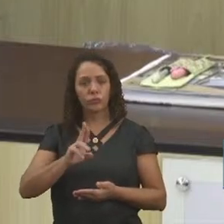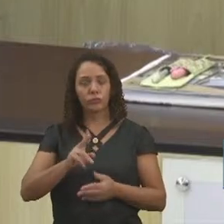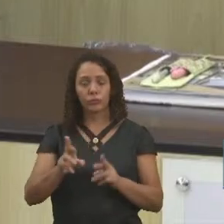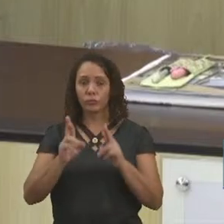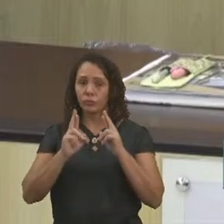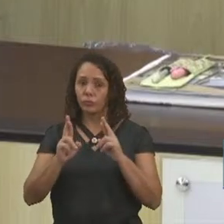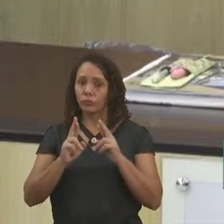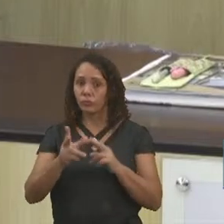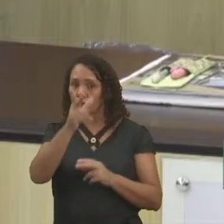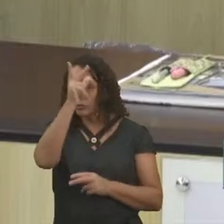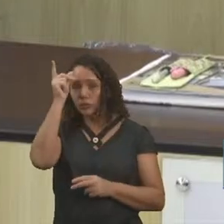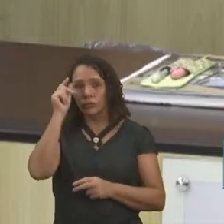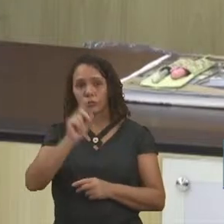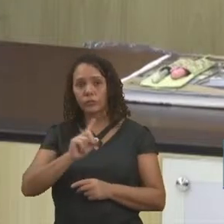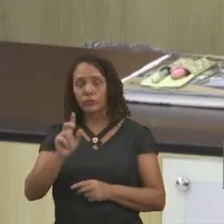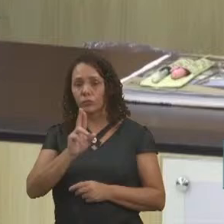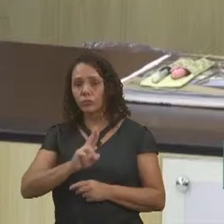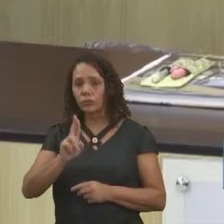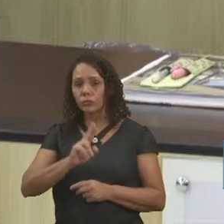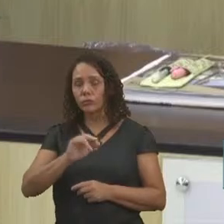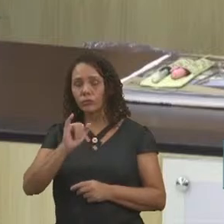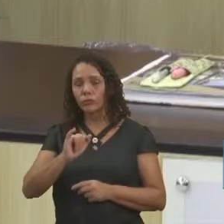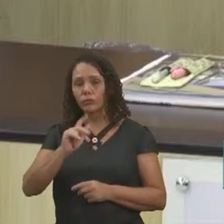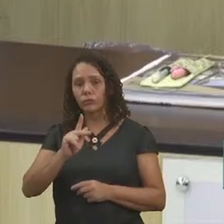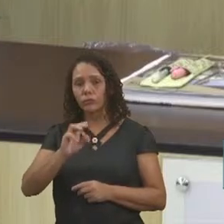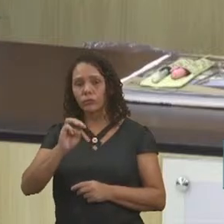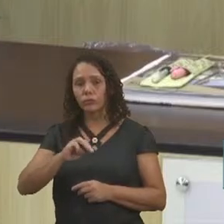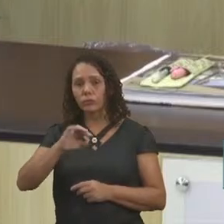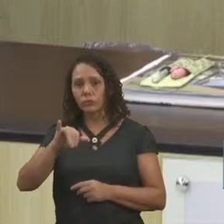use o IPMJ como caixa da administração.